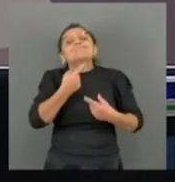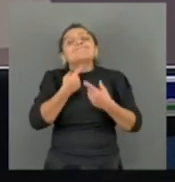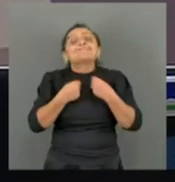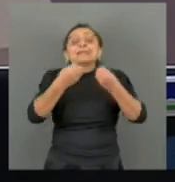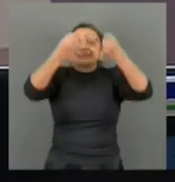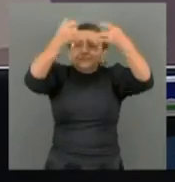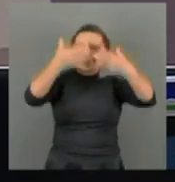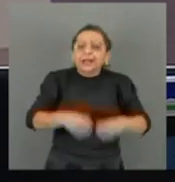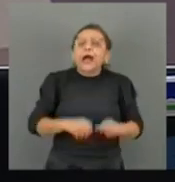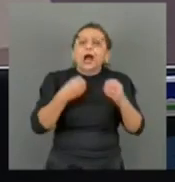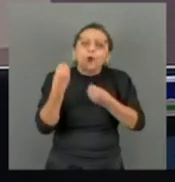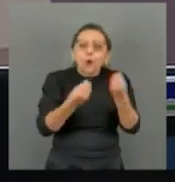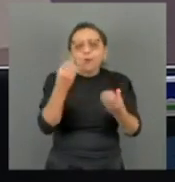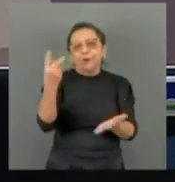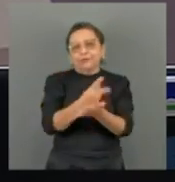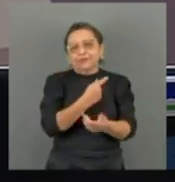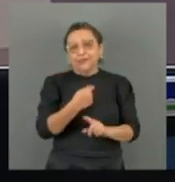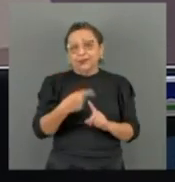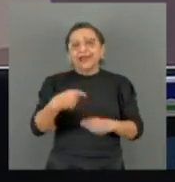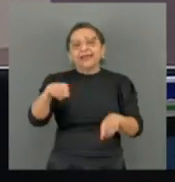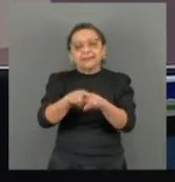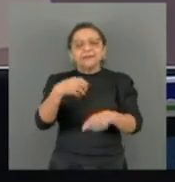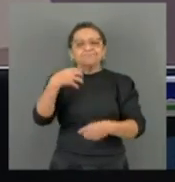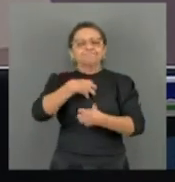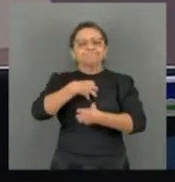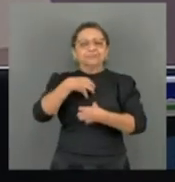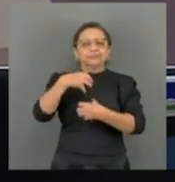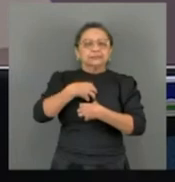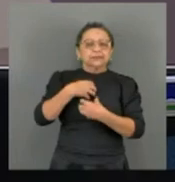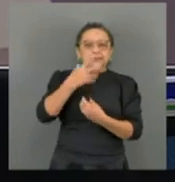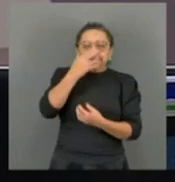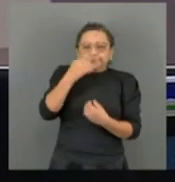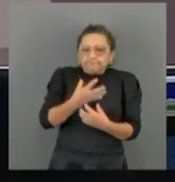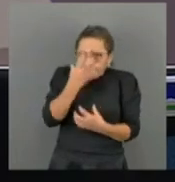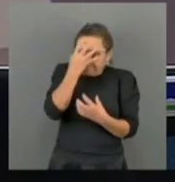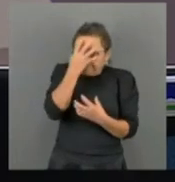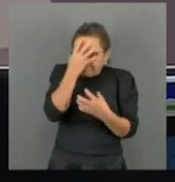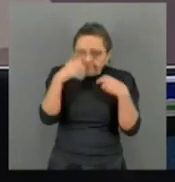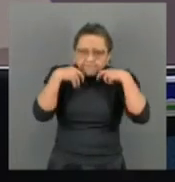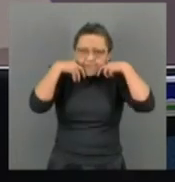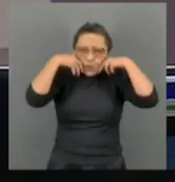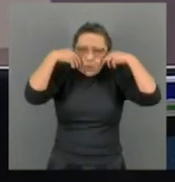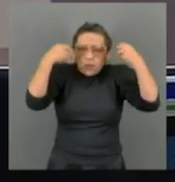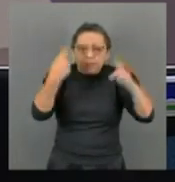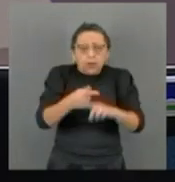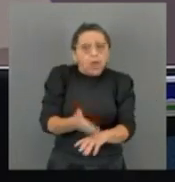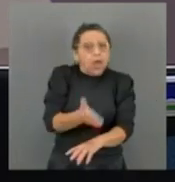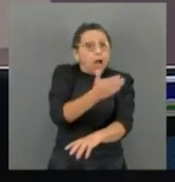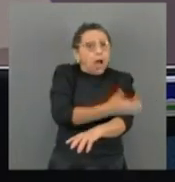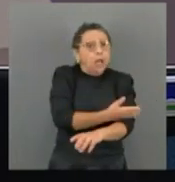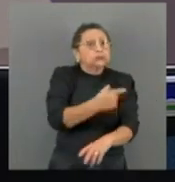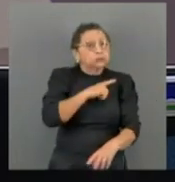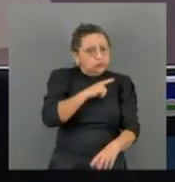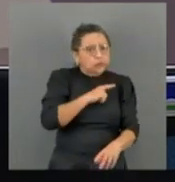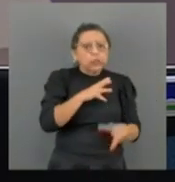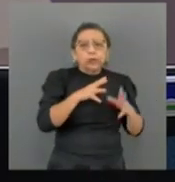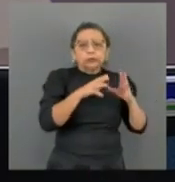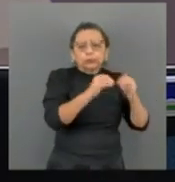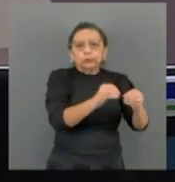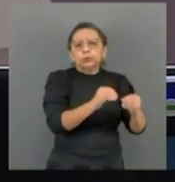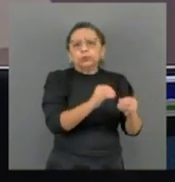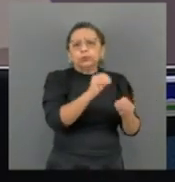aconteceu. Porque eu sinto um pouco envergonhado, porque eu tinha esses arquivos dos